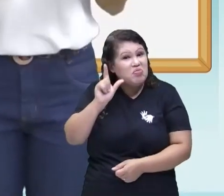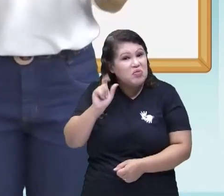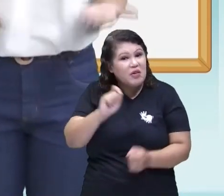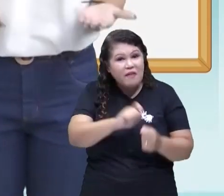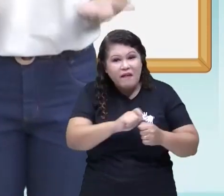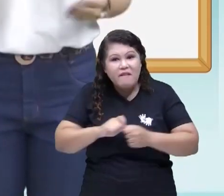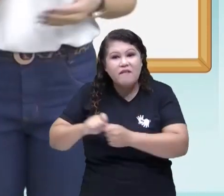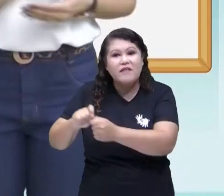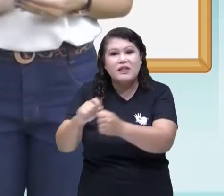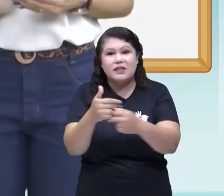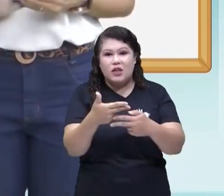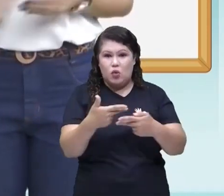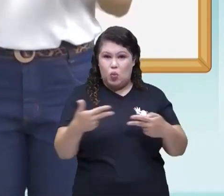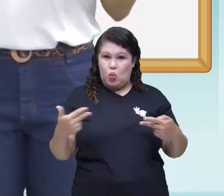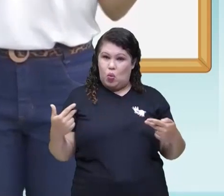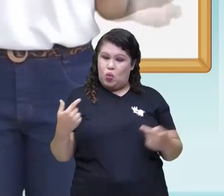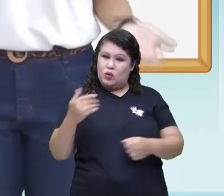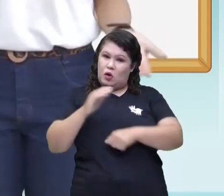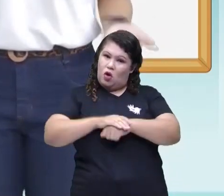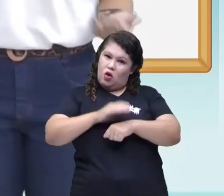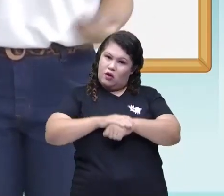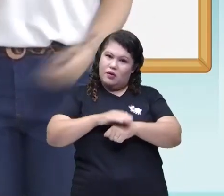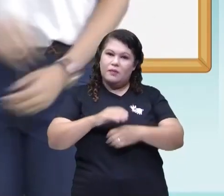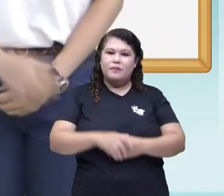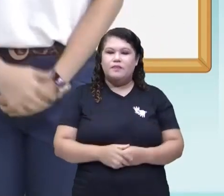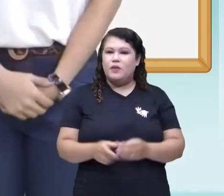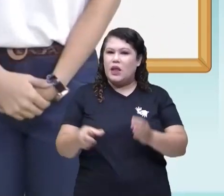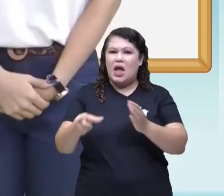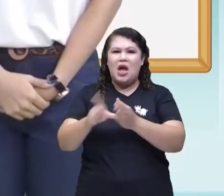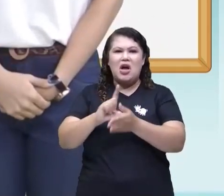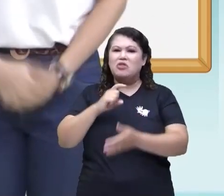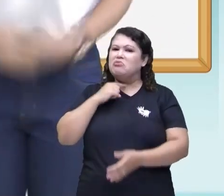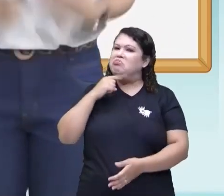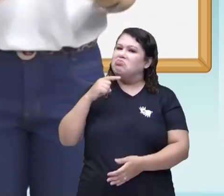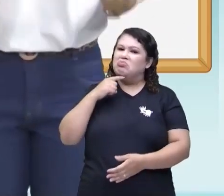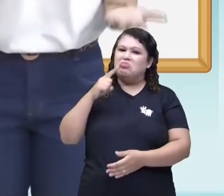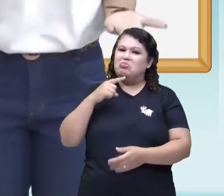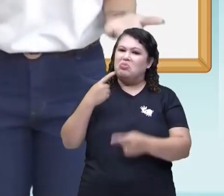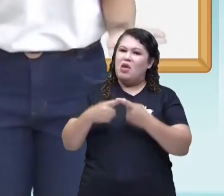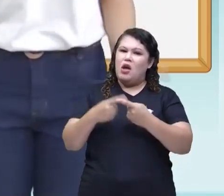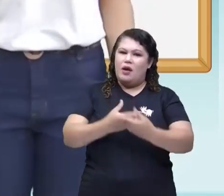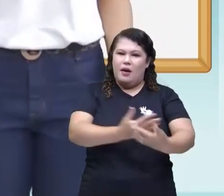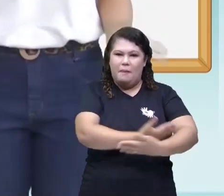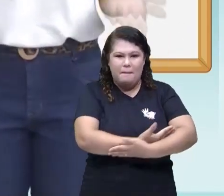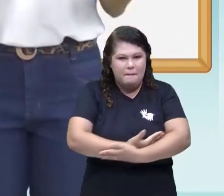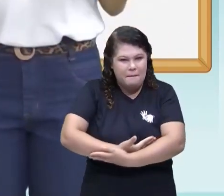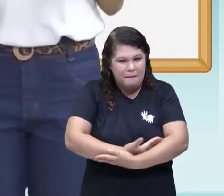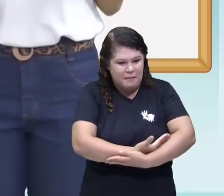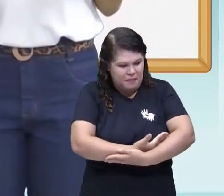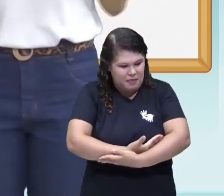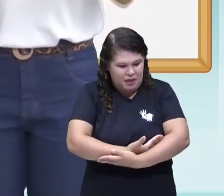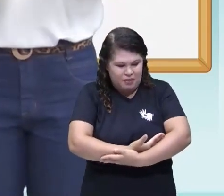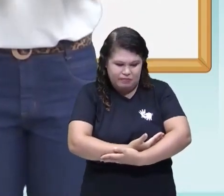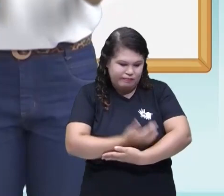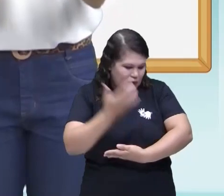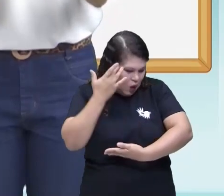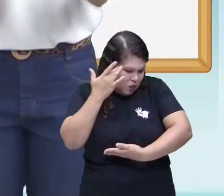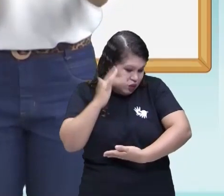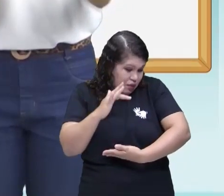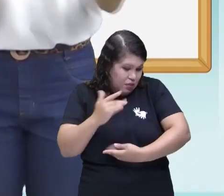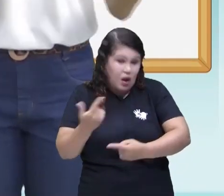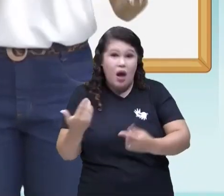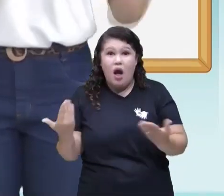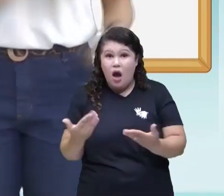tudo sozinha. Perceberam que antes ela era uma bebezinha e agora ela já é bem crescidinha,